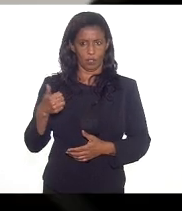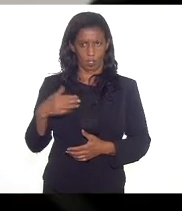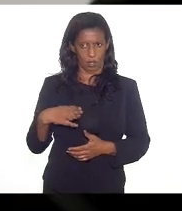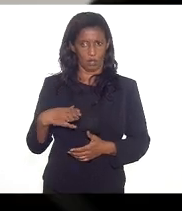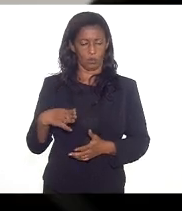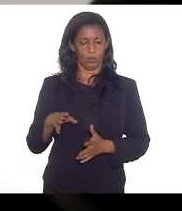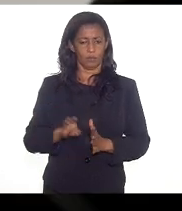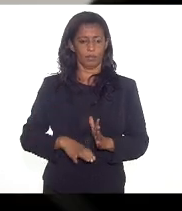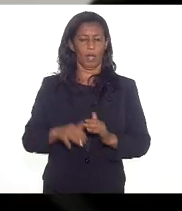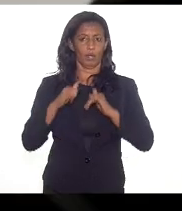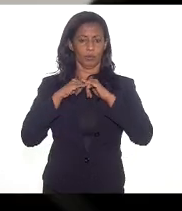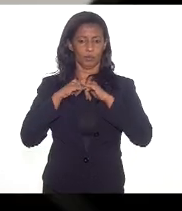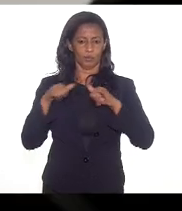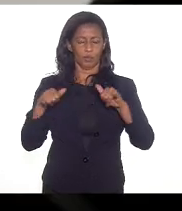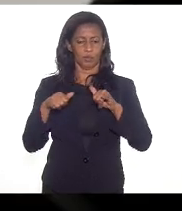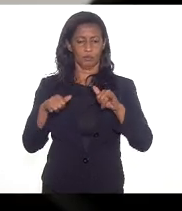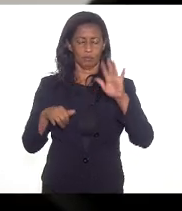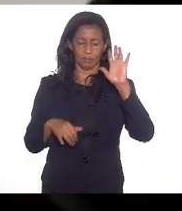14 emendas. Anuncio.